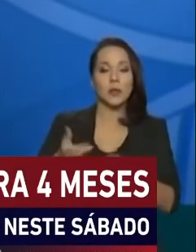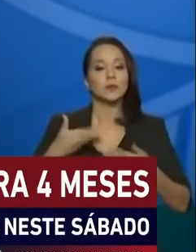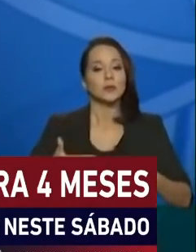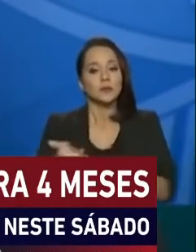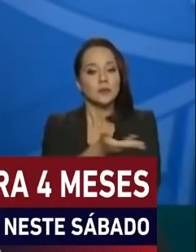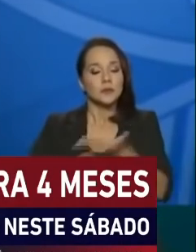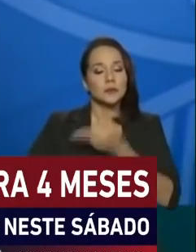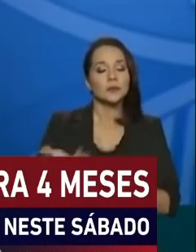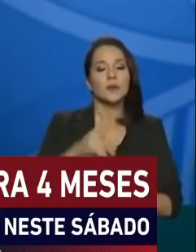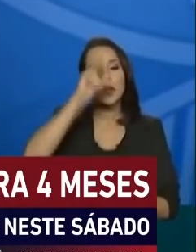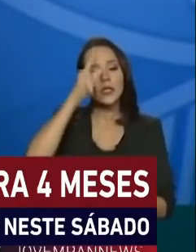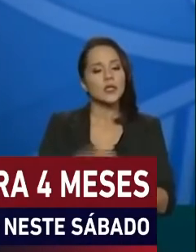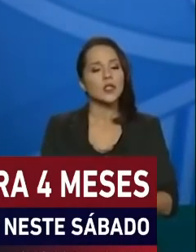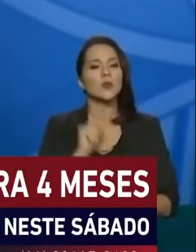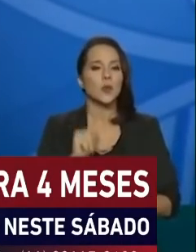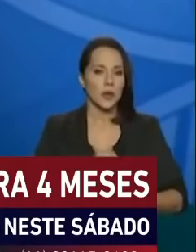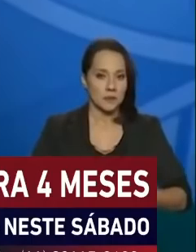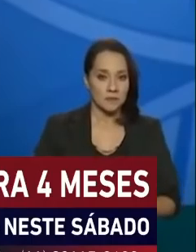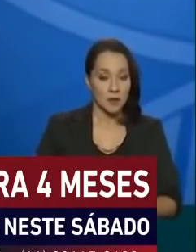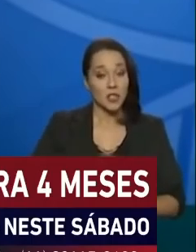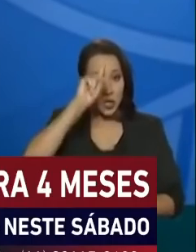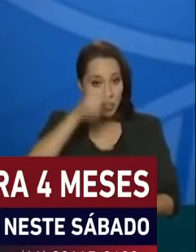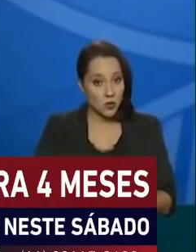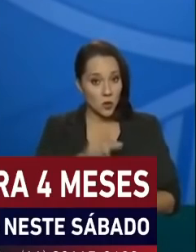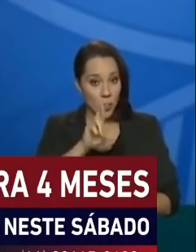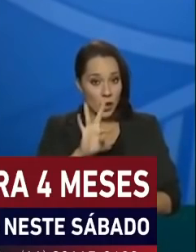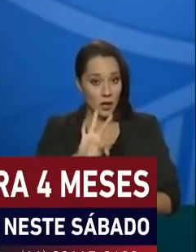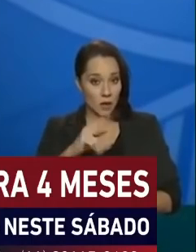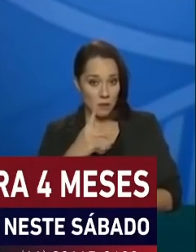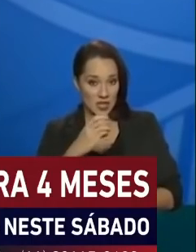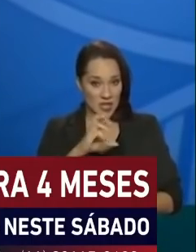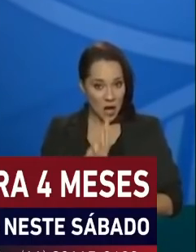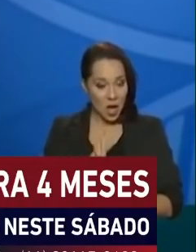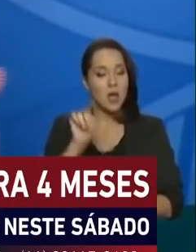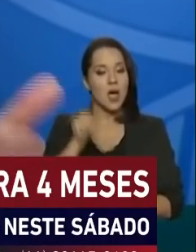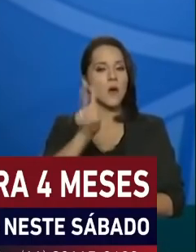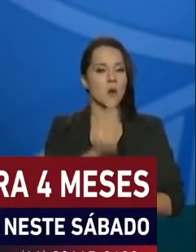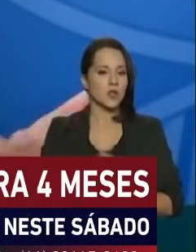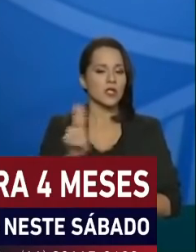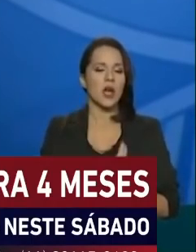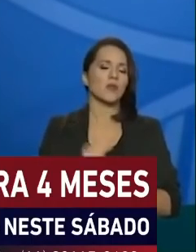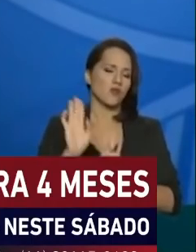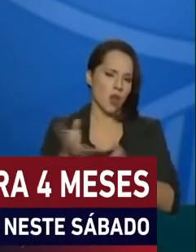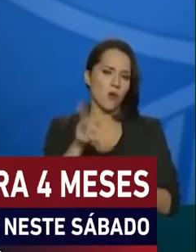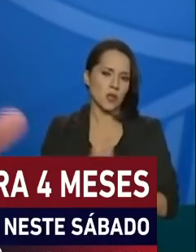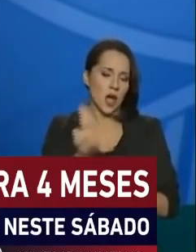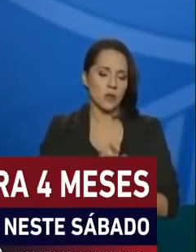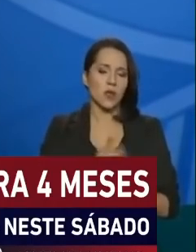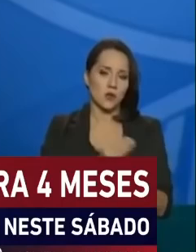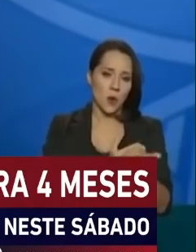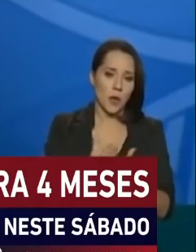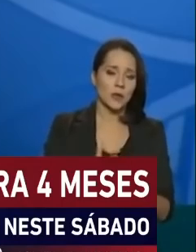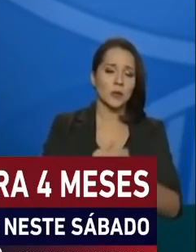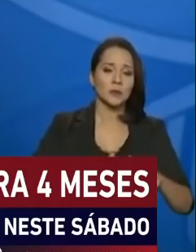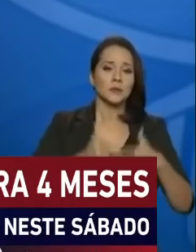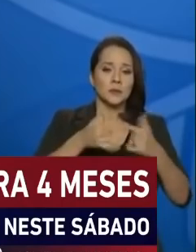Marcelo Queiroga. No Twitter, ele escreveu que, para ampliar a proteção contra a variante Ômicron, vamos reduzir o intervalo de aplicação da